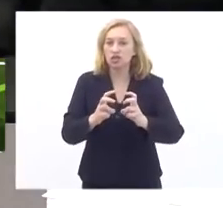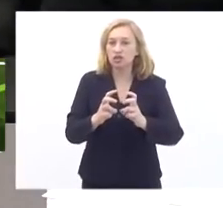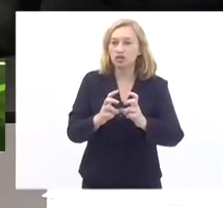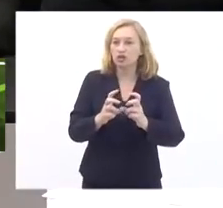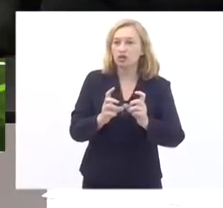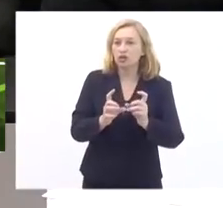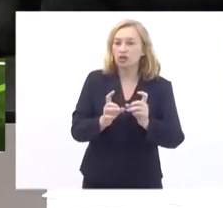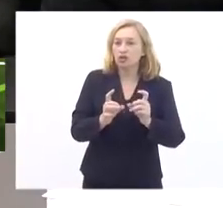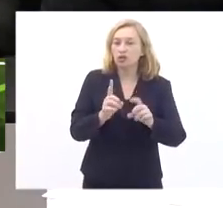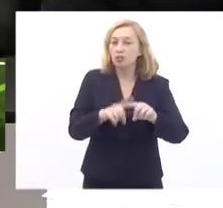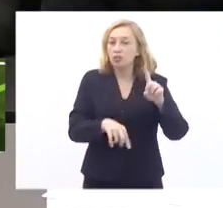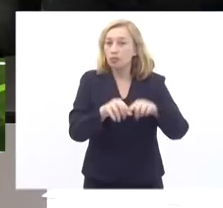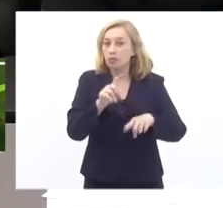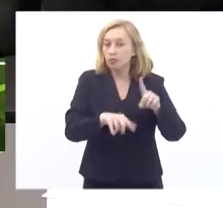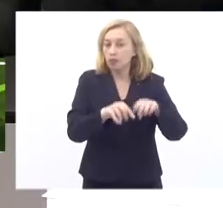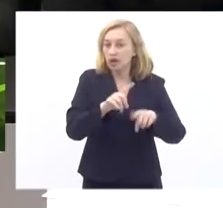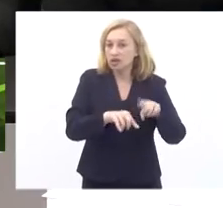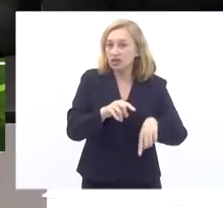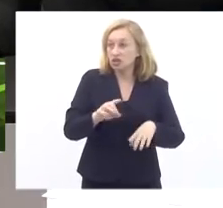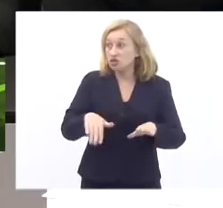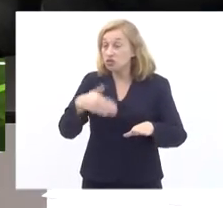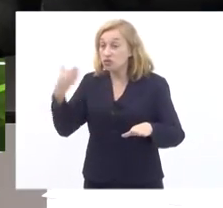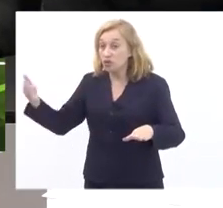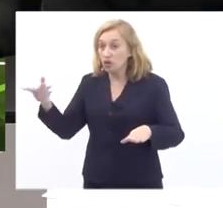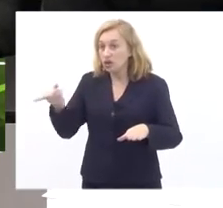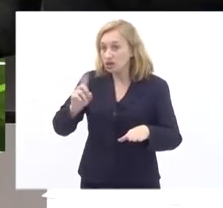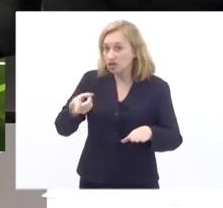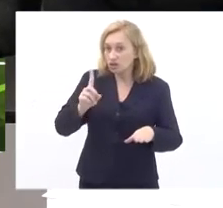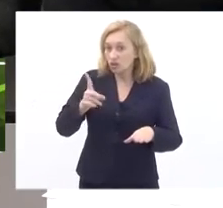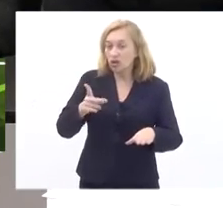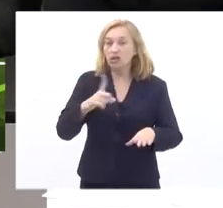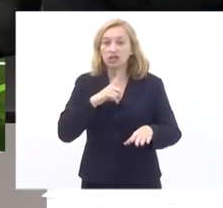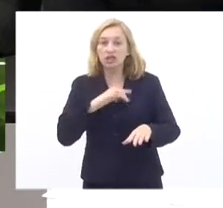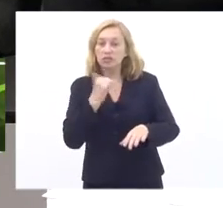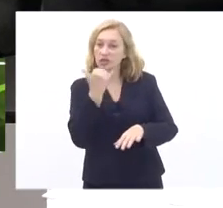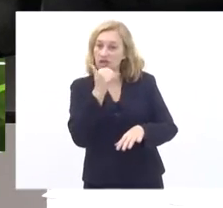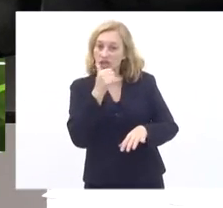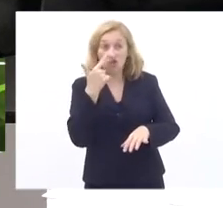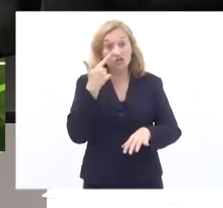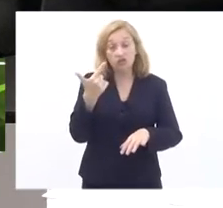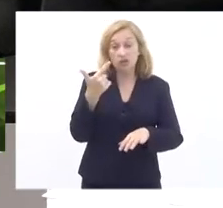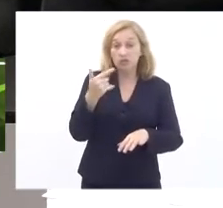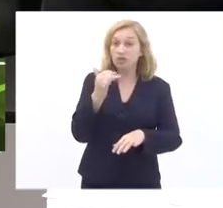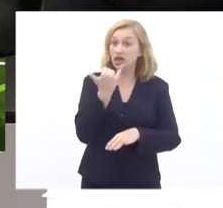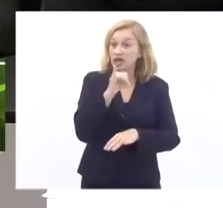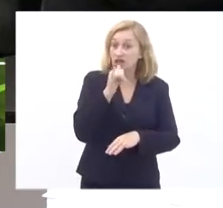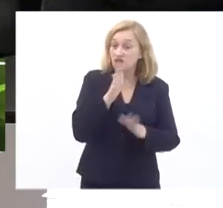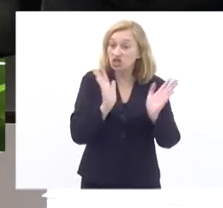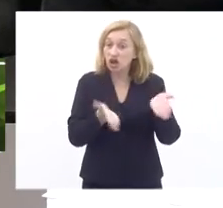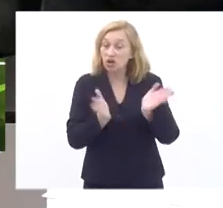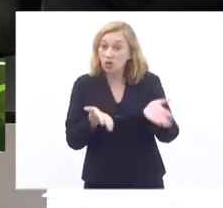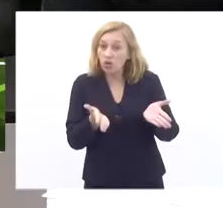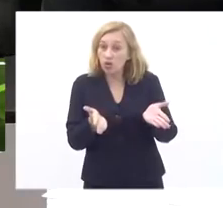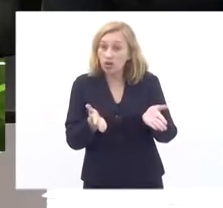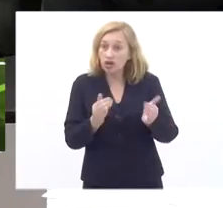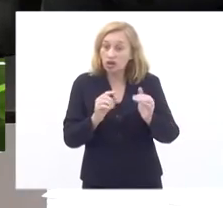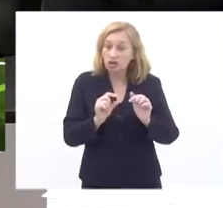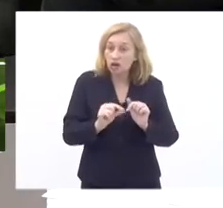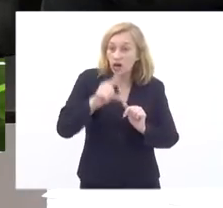as peças são cotadas em dólar, nós temos o impacto da energia, nós vimos que a energia agora recentemente